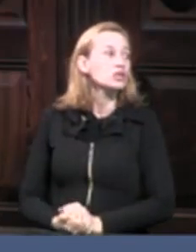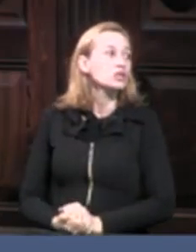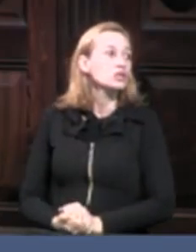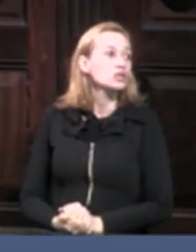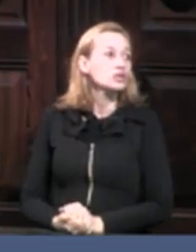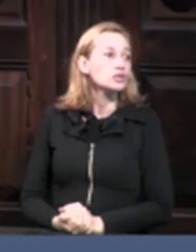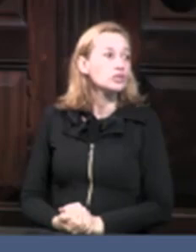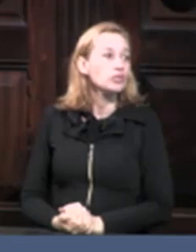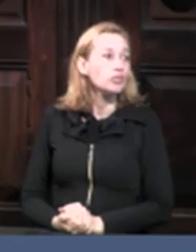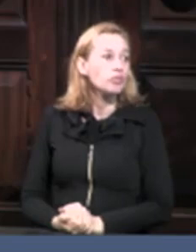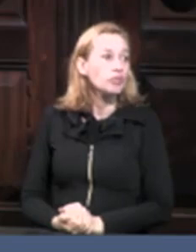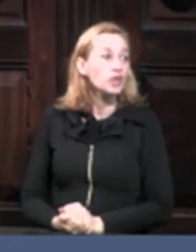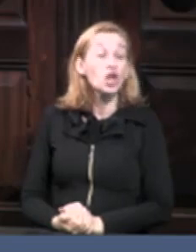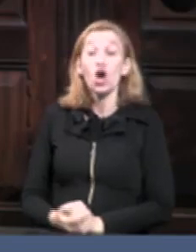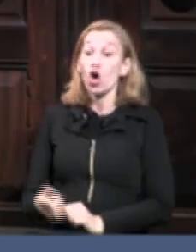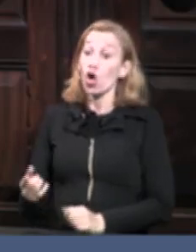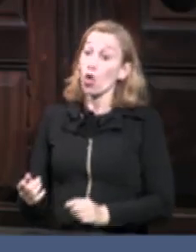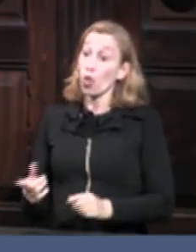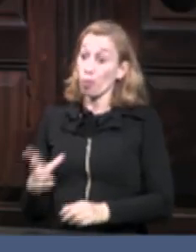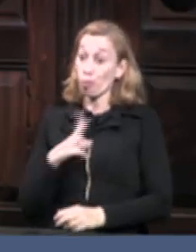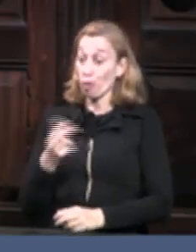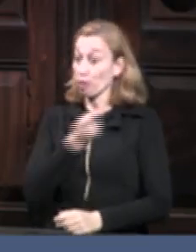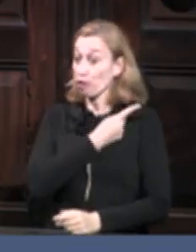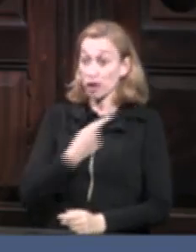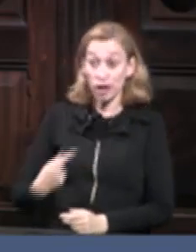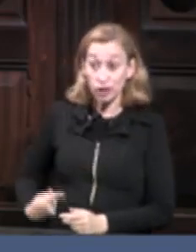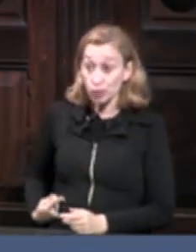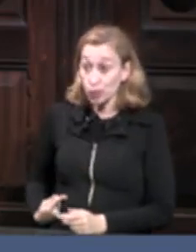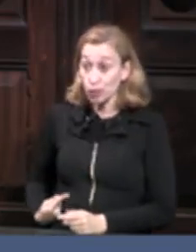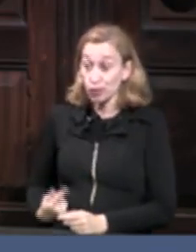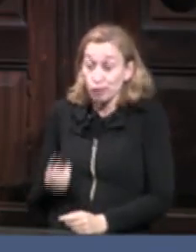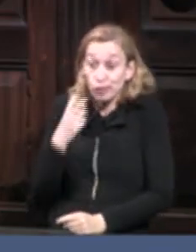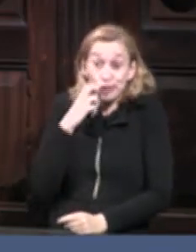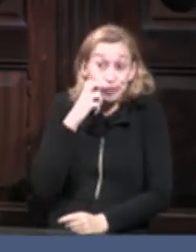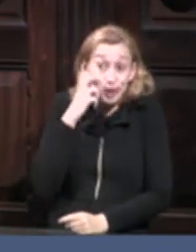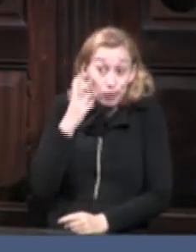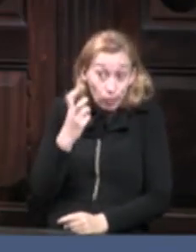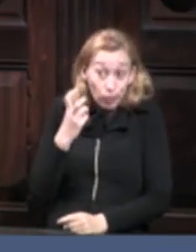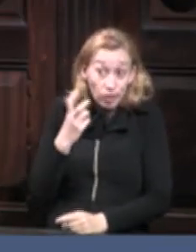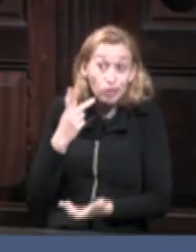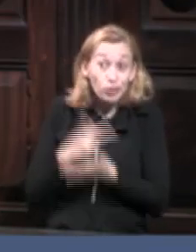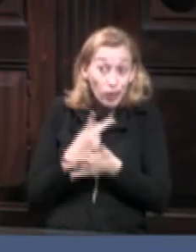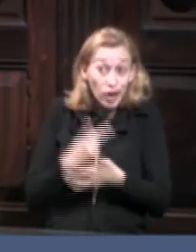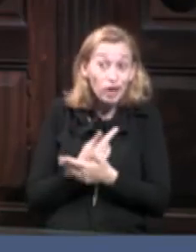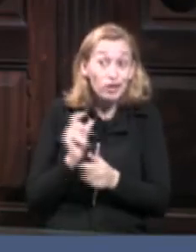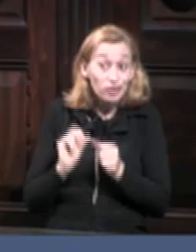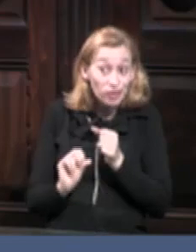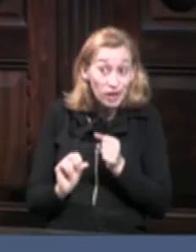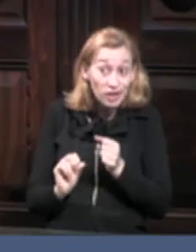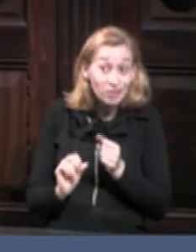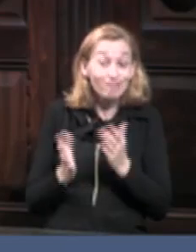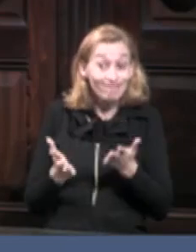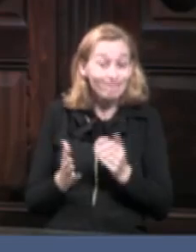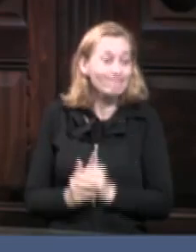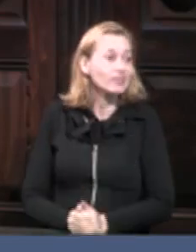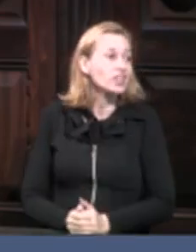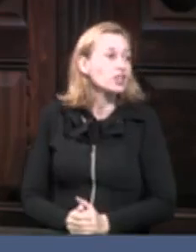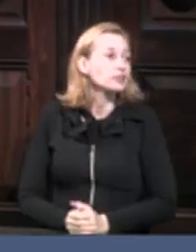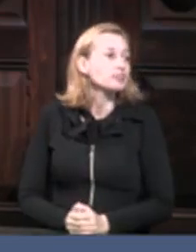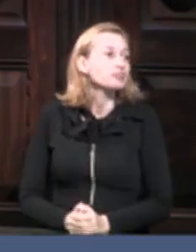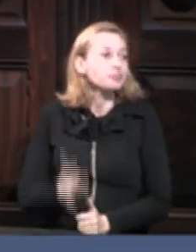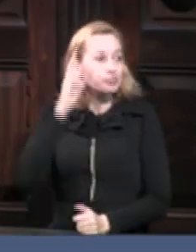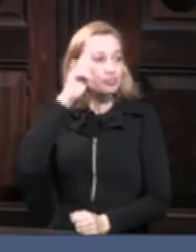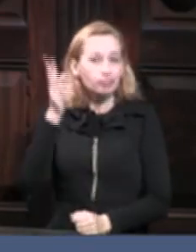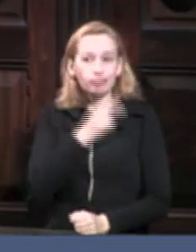por constrangimento do que propriamente por vontade, e a decisão já tomada pelo Tribunal de Justiça.